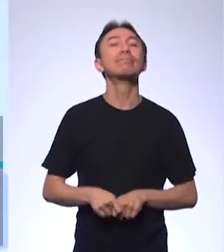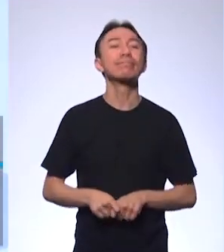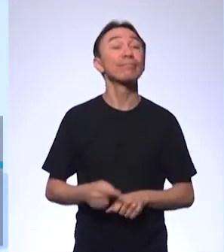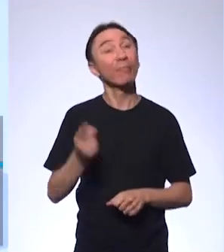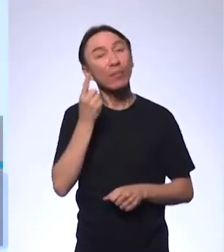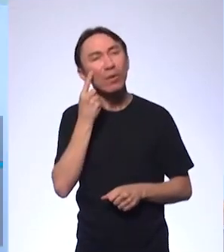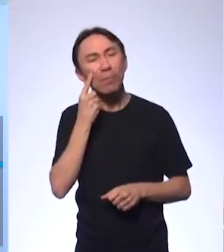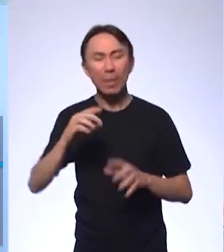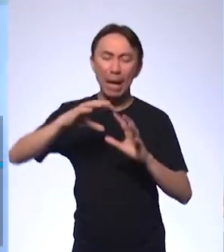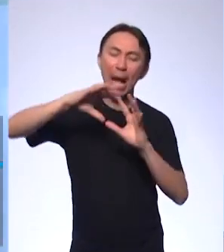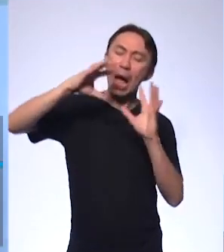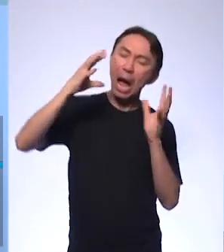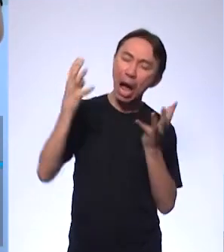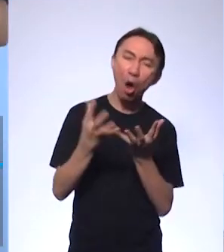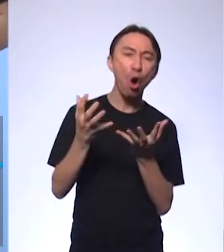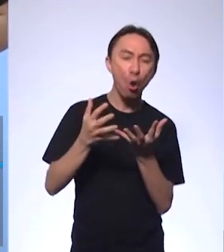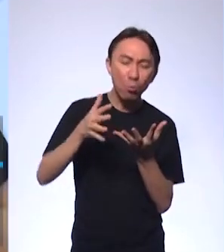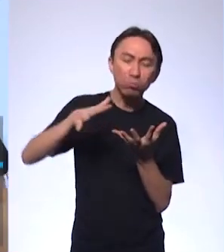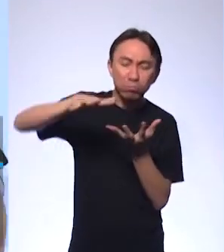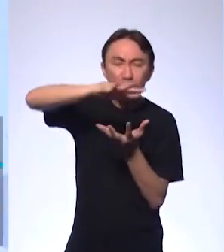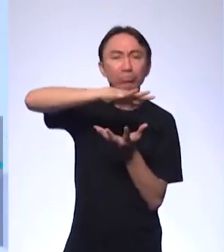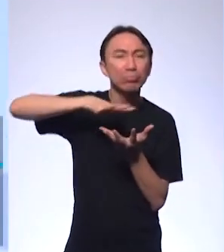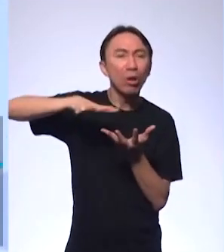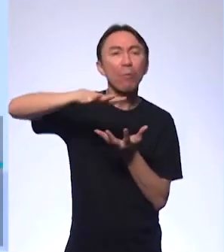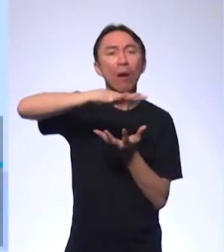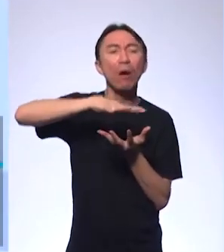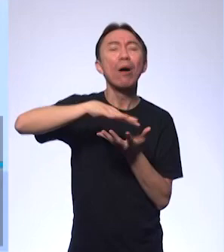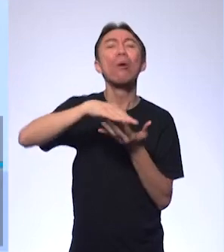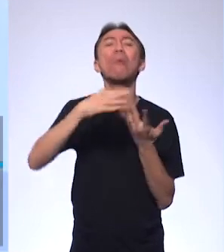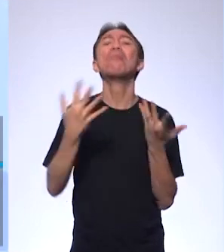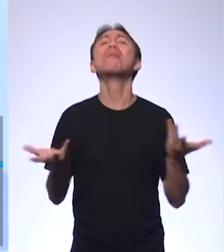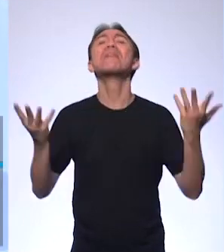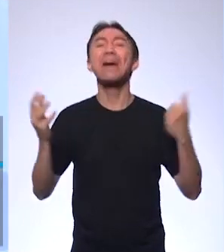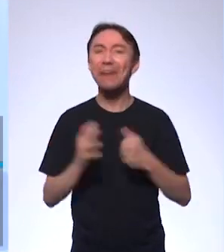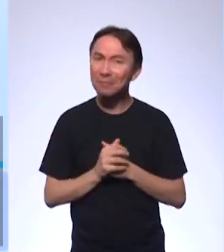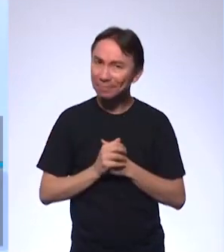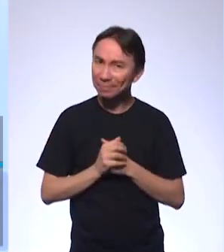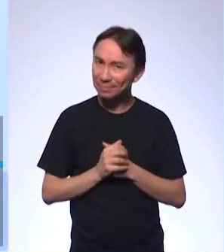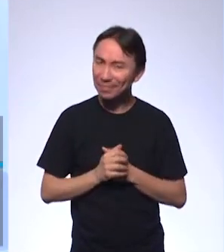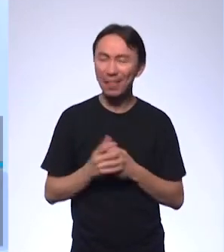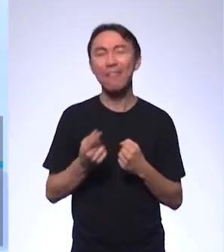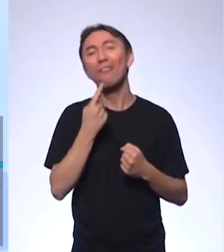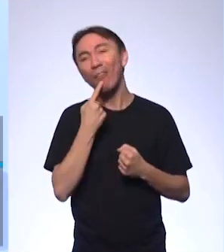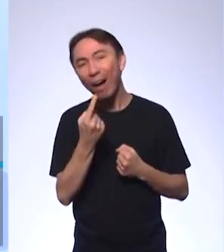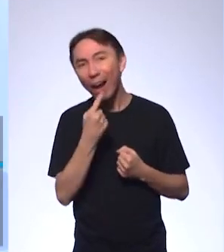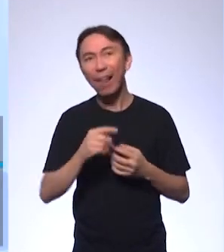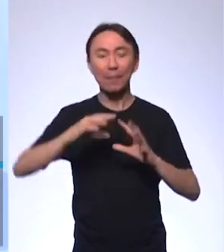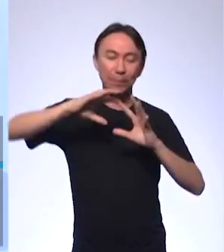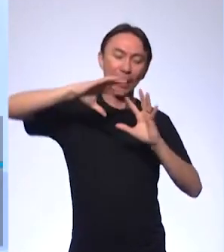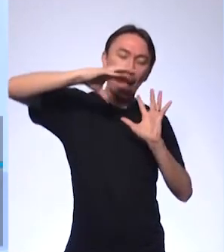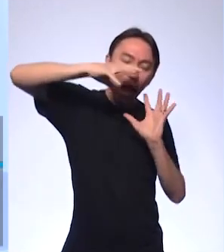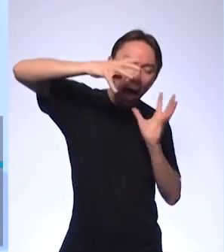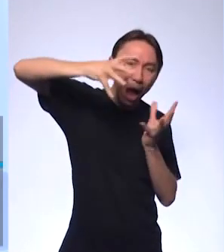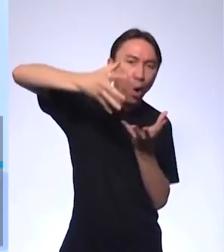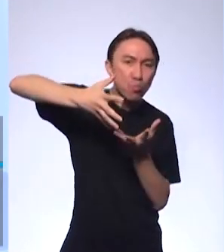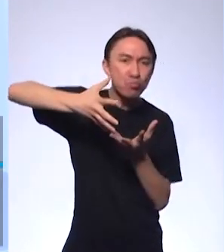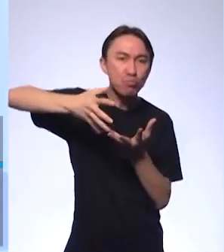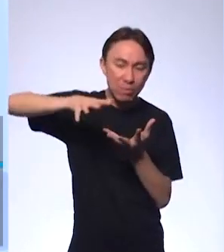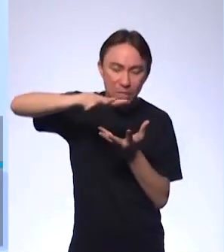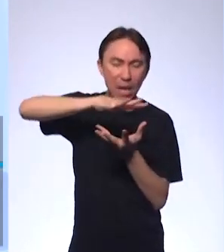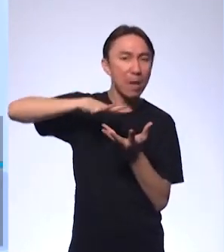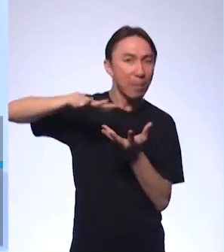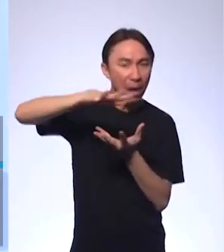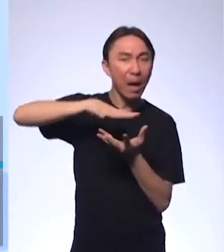gente fala em ecossistema, a gente está falando né, de uma interação ali com todos os